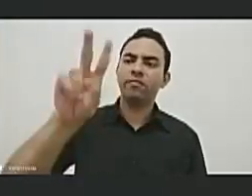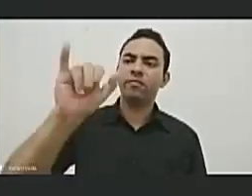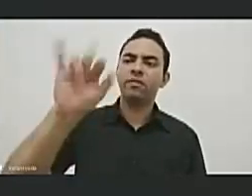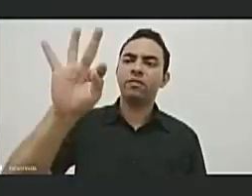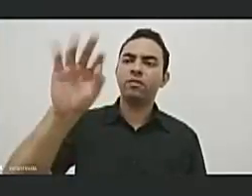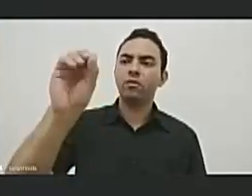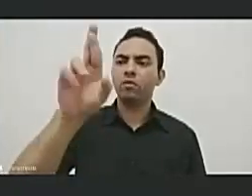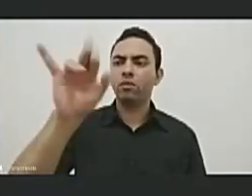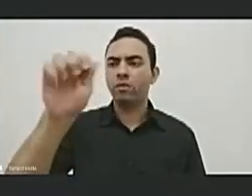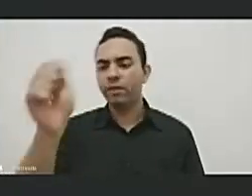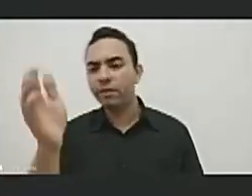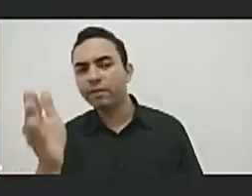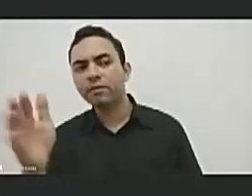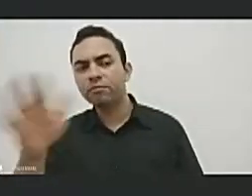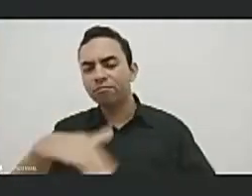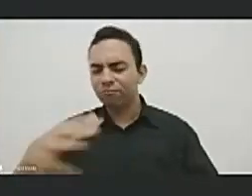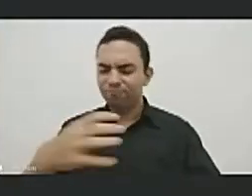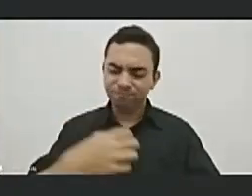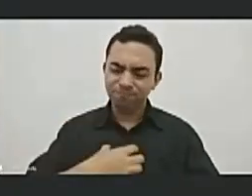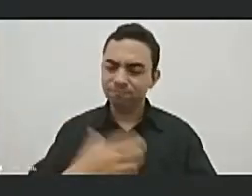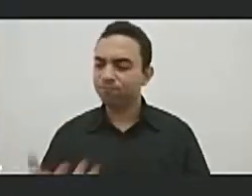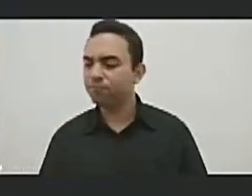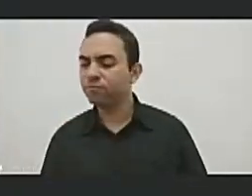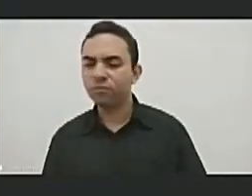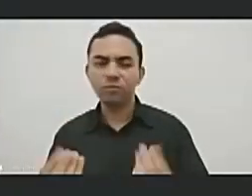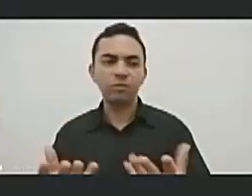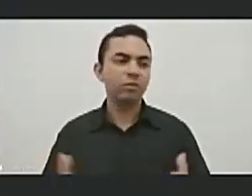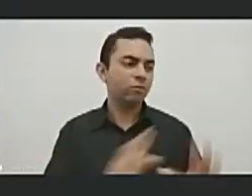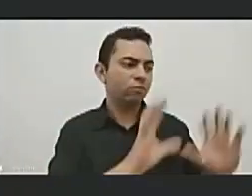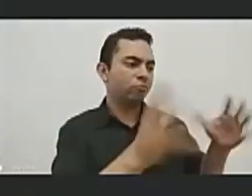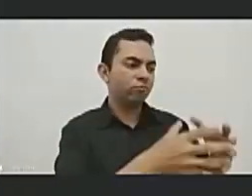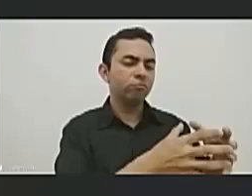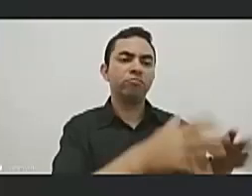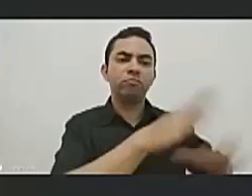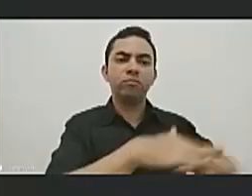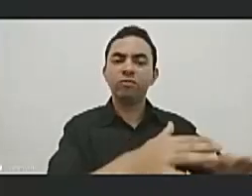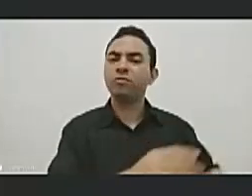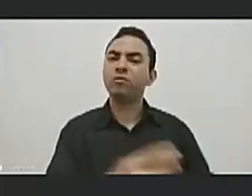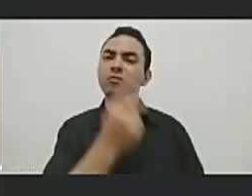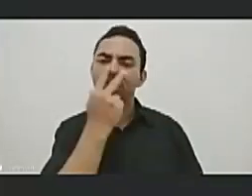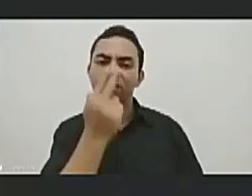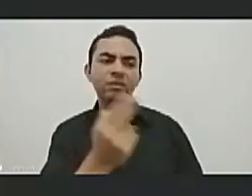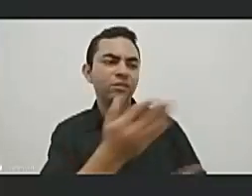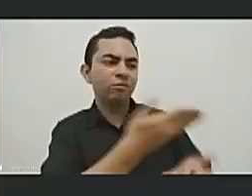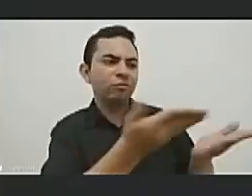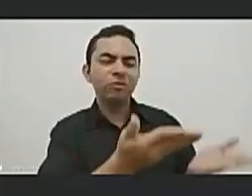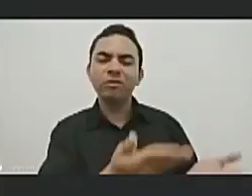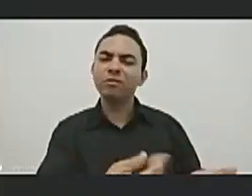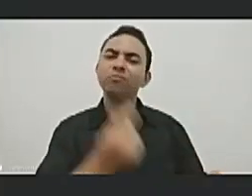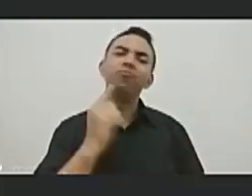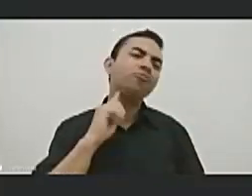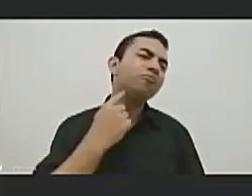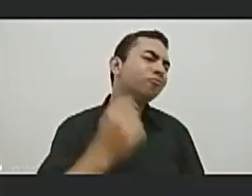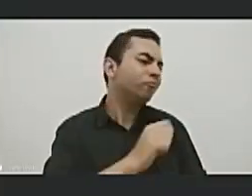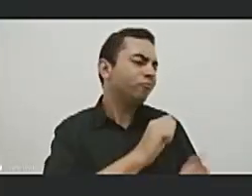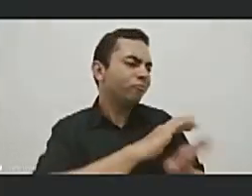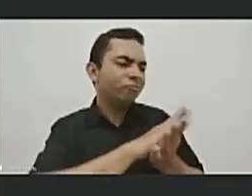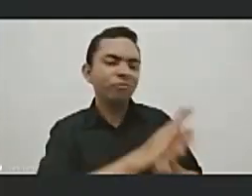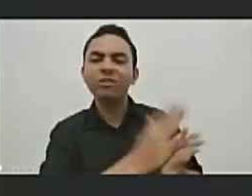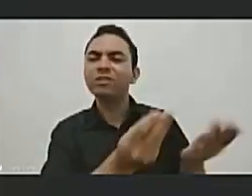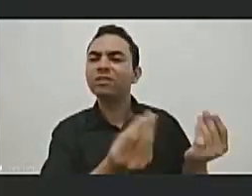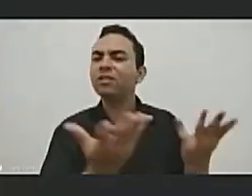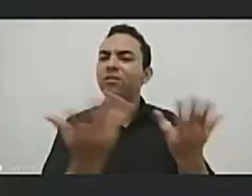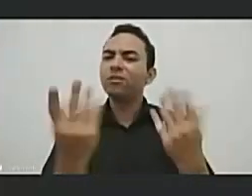unidade moral tanto do lios como do autismo fica manchada a gente não quer que isso aconteça porque